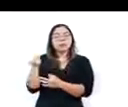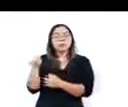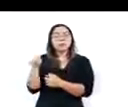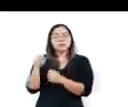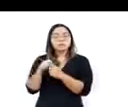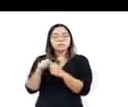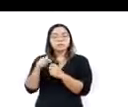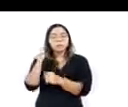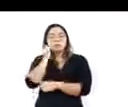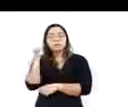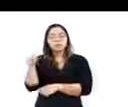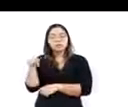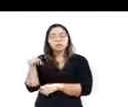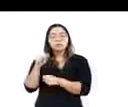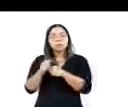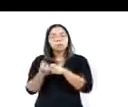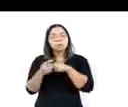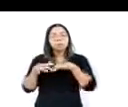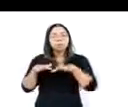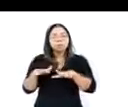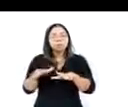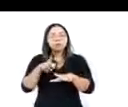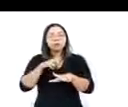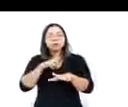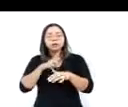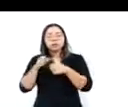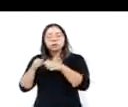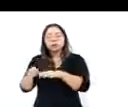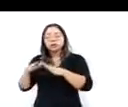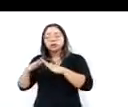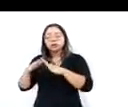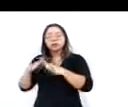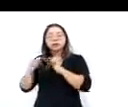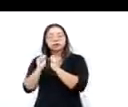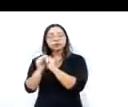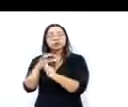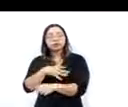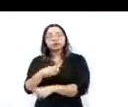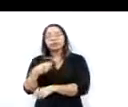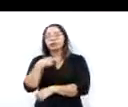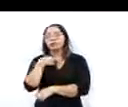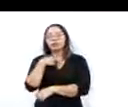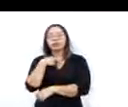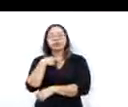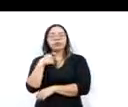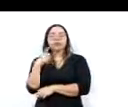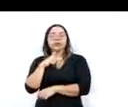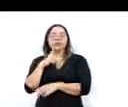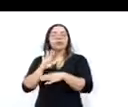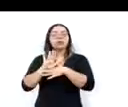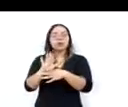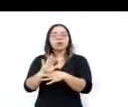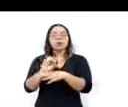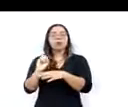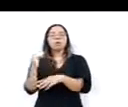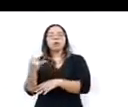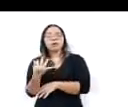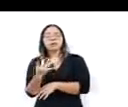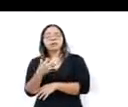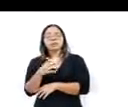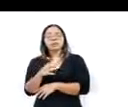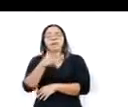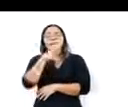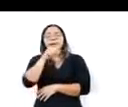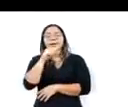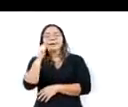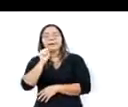Eles tiveram culpa de ter que ficar em casa com seus filhos e não poder acompanhar? Quantos pais analfabetos nós temos no Maranhão?